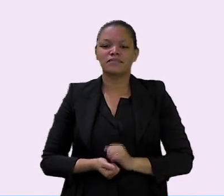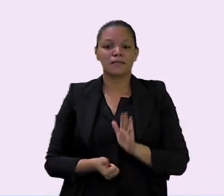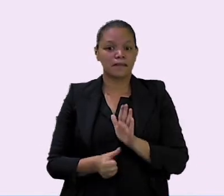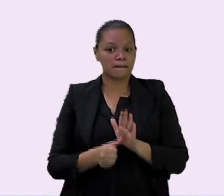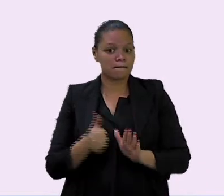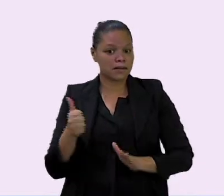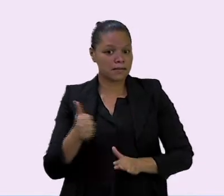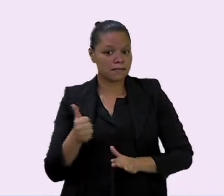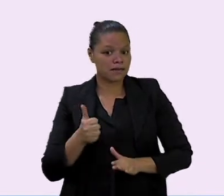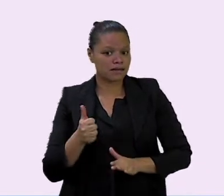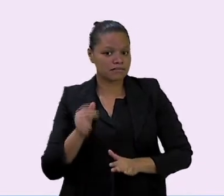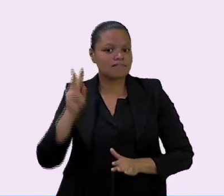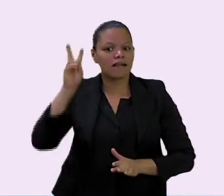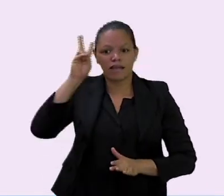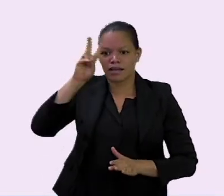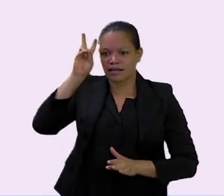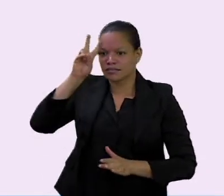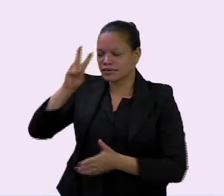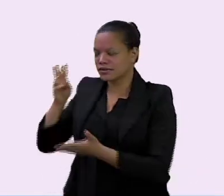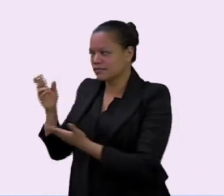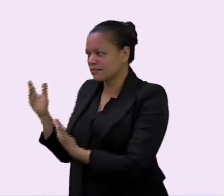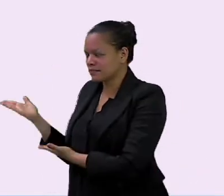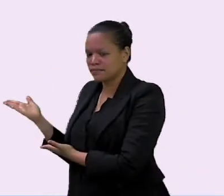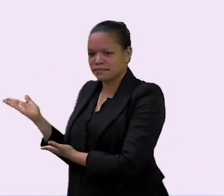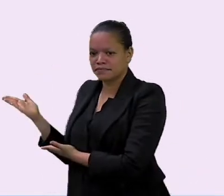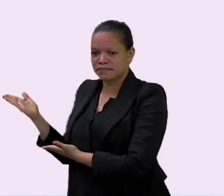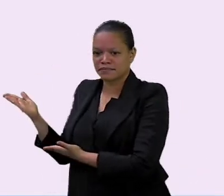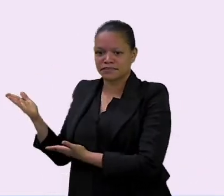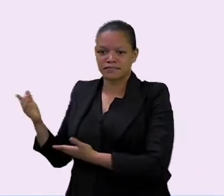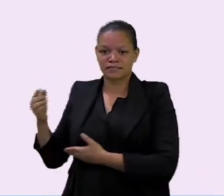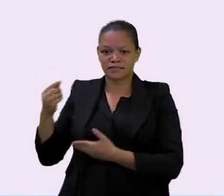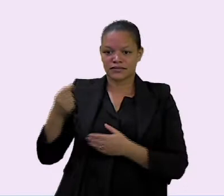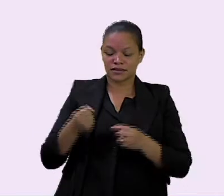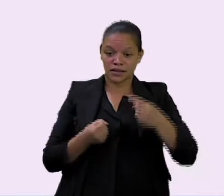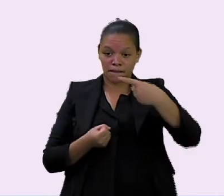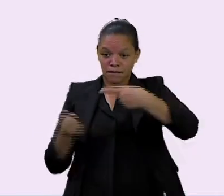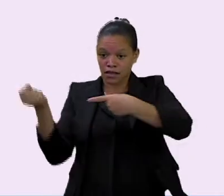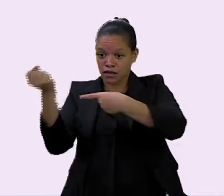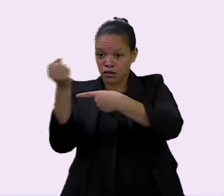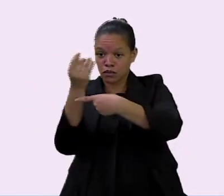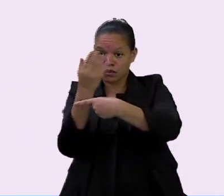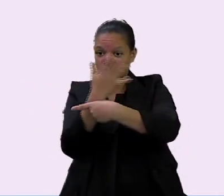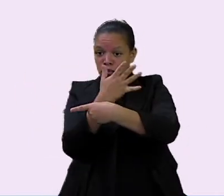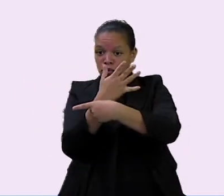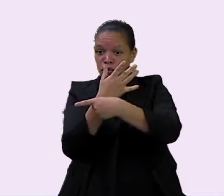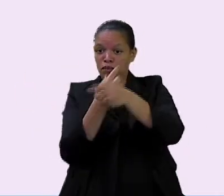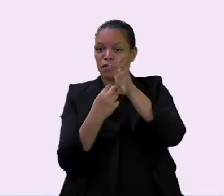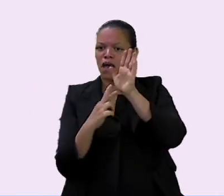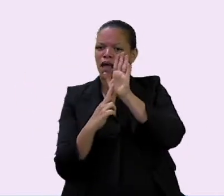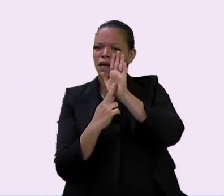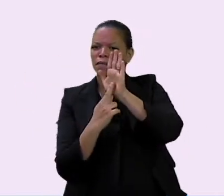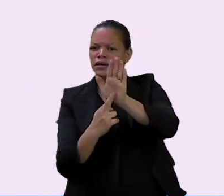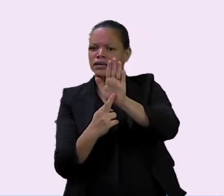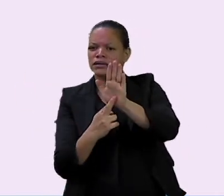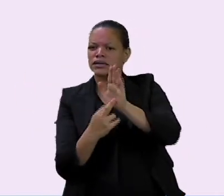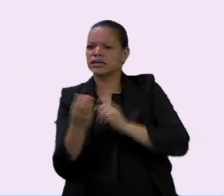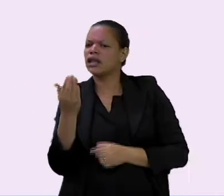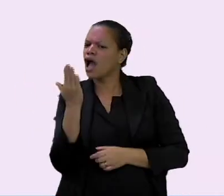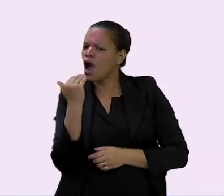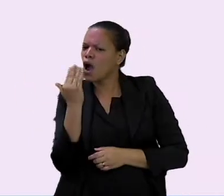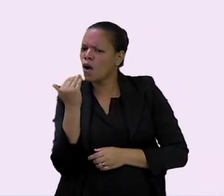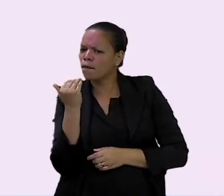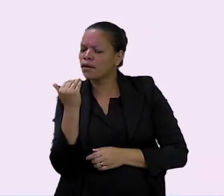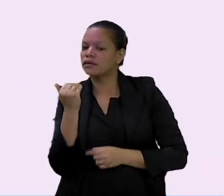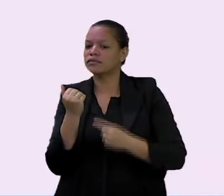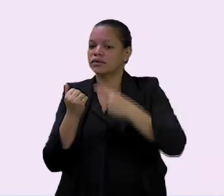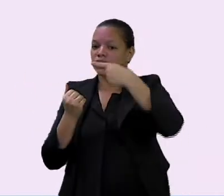coisa, lembre-se disso aí. Então, de cima vai representar aquilo que eu estou retirando e a parte de baixo vai